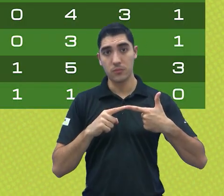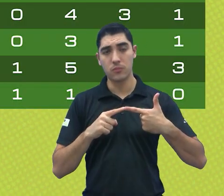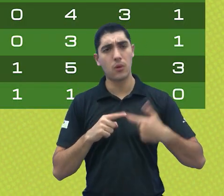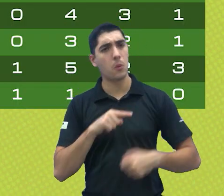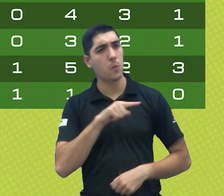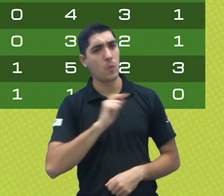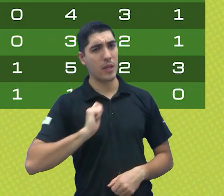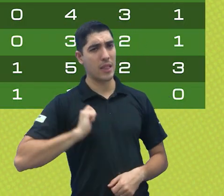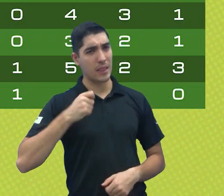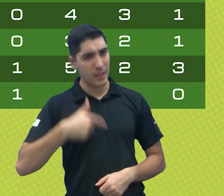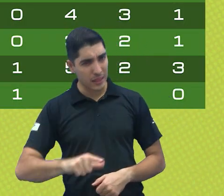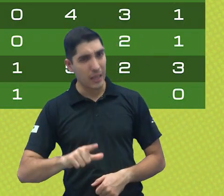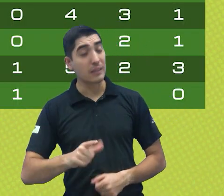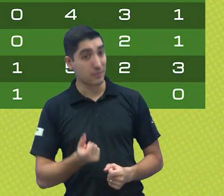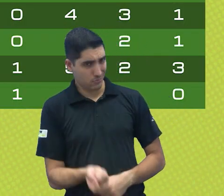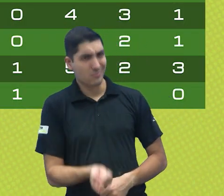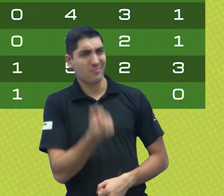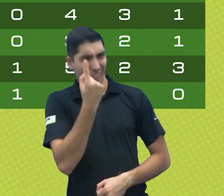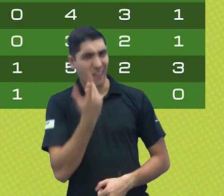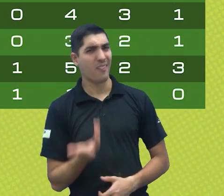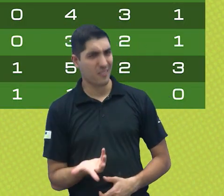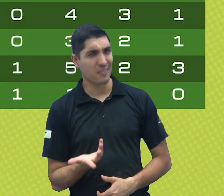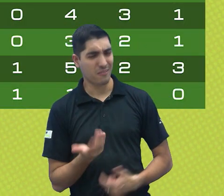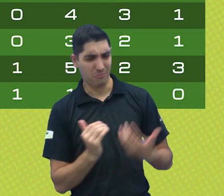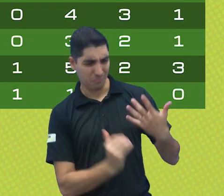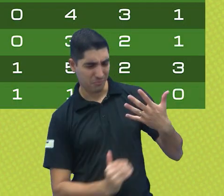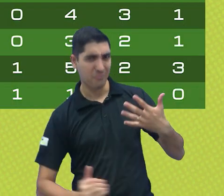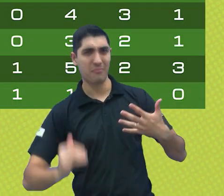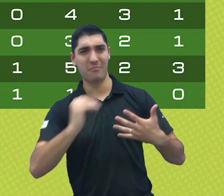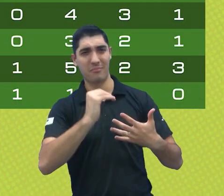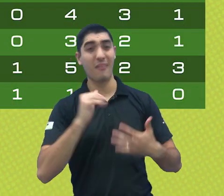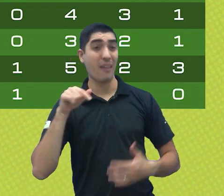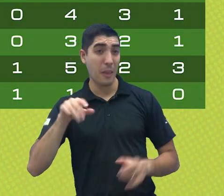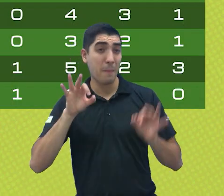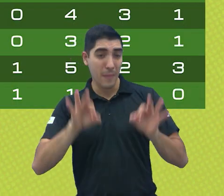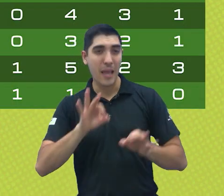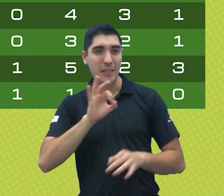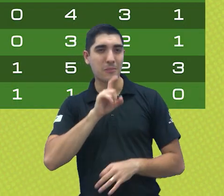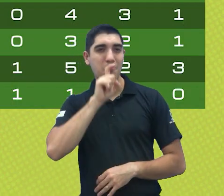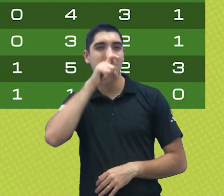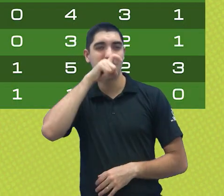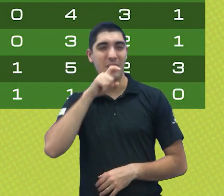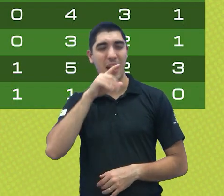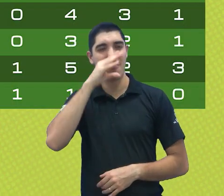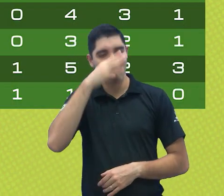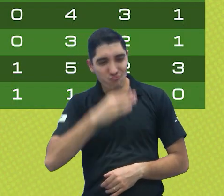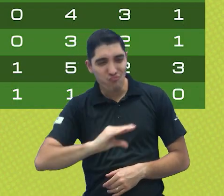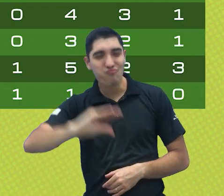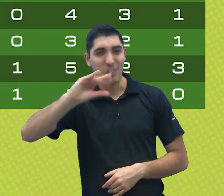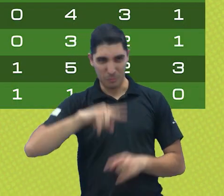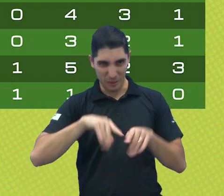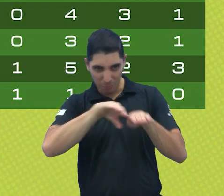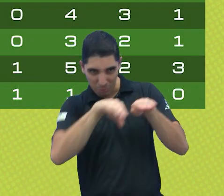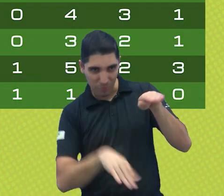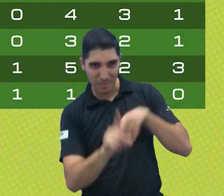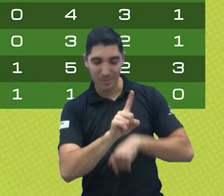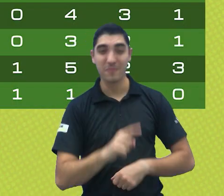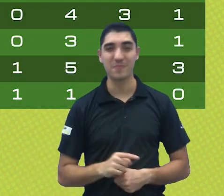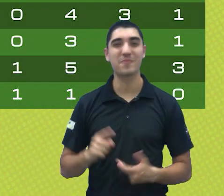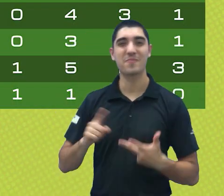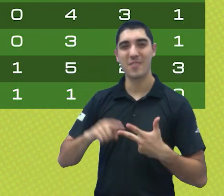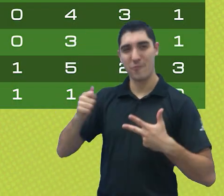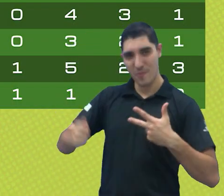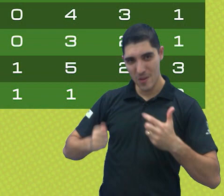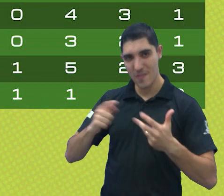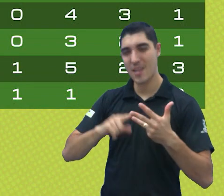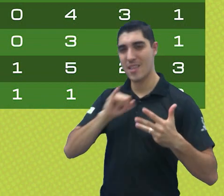elefante em cima do poste, não vai ficar aí não. Ele já é o mascote do elefante, ele não vai ficar aí. Boa. Não vai ficar. Ferroviária, Inter de Limeira, Sertãozinho e Ituano,